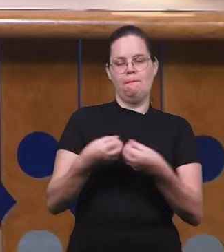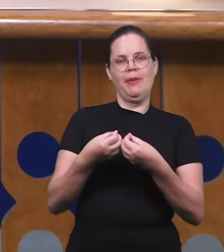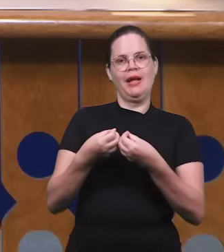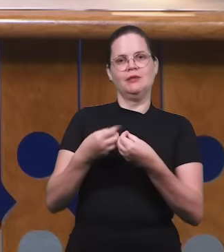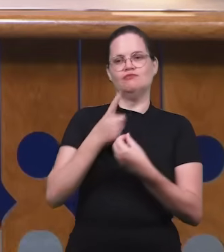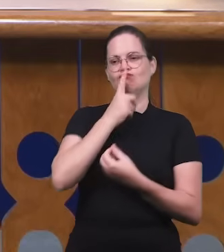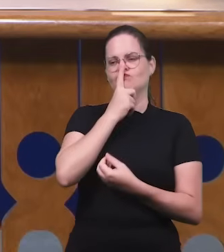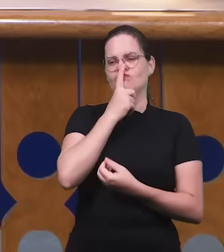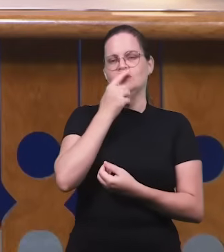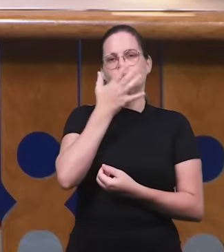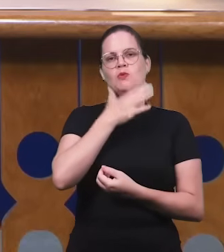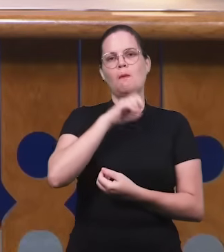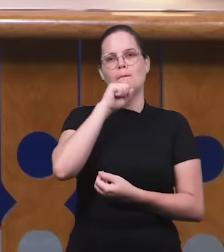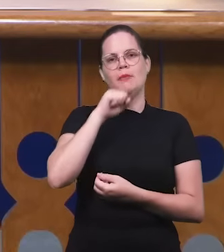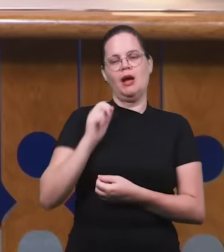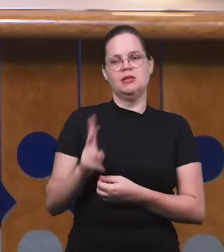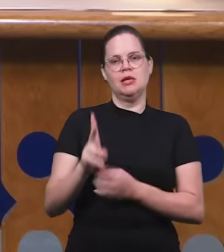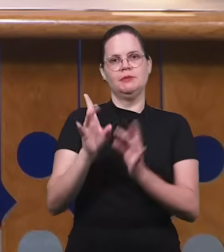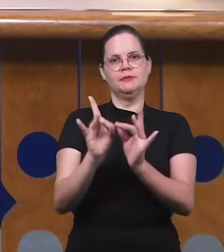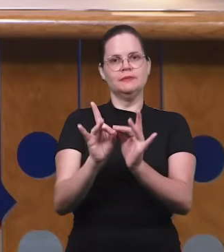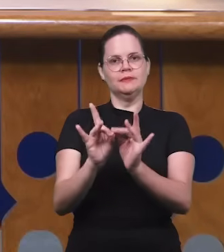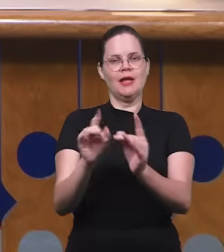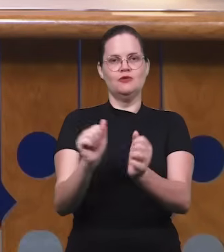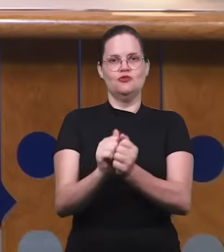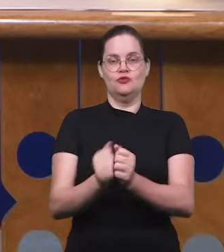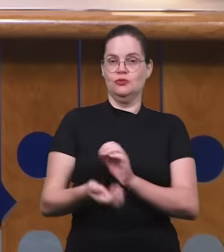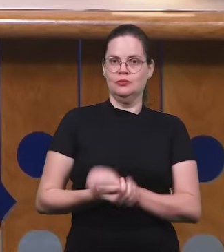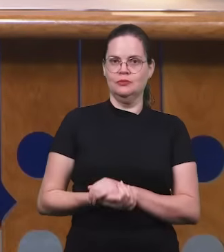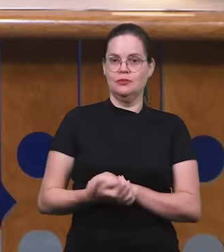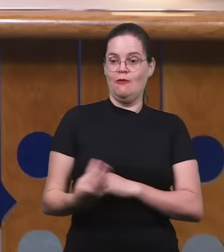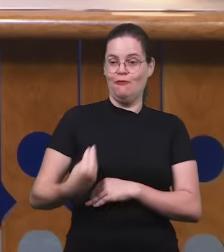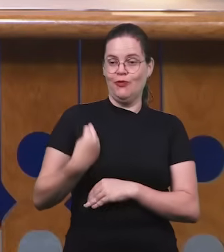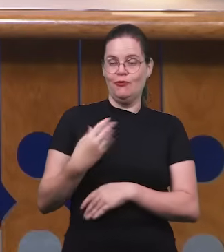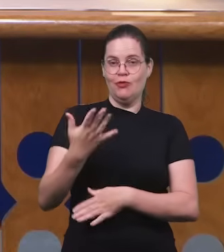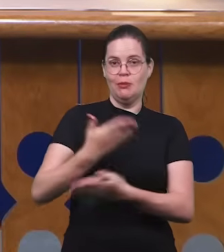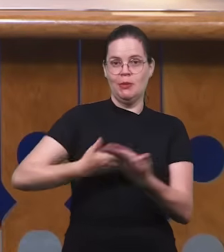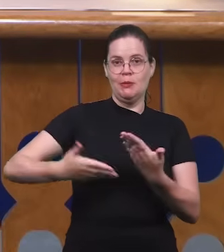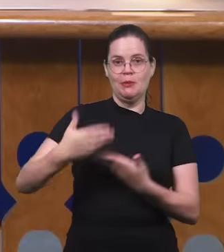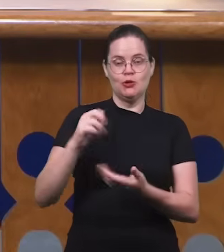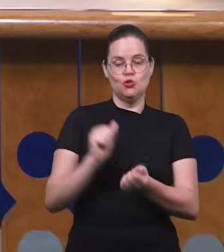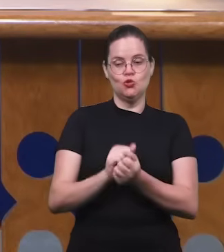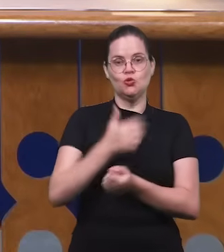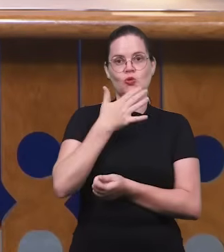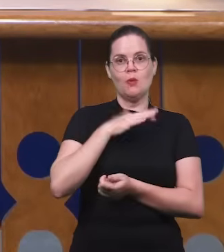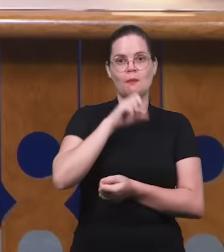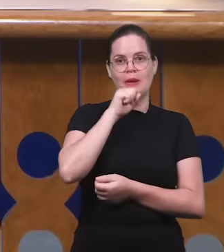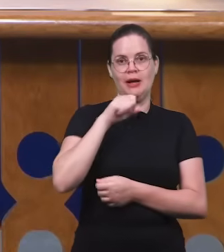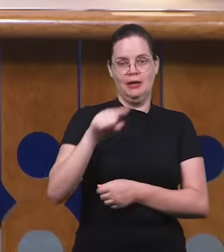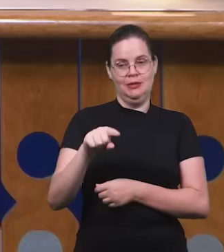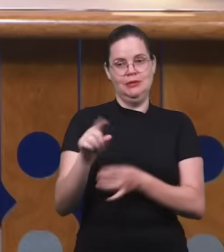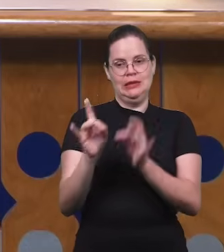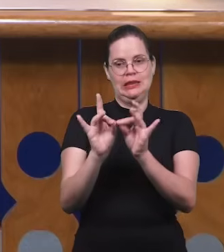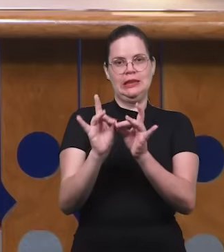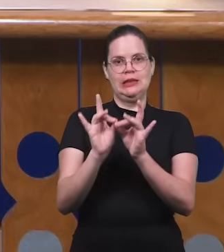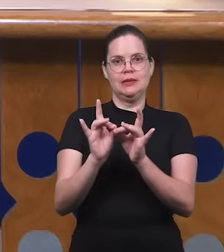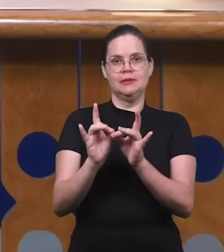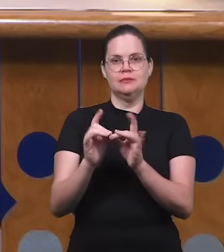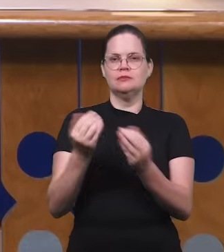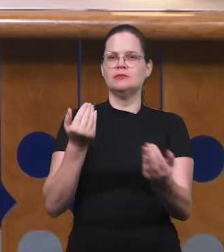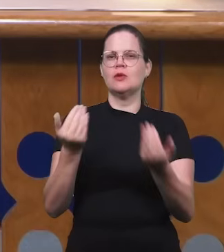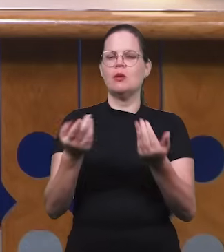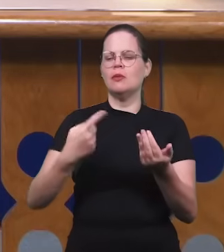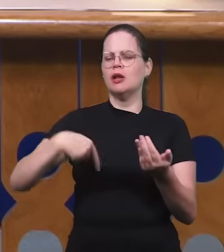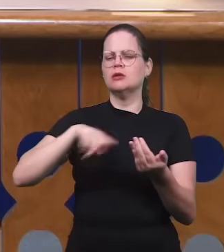Então, ele não se afastava muito do seu pai. Ele convivia com o pai, não é? Para nós, nesta obra, nós